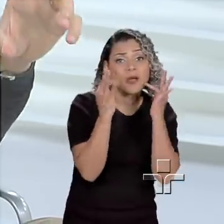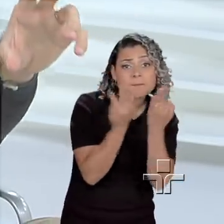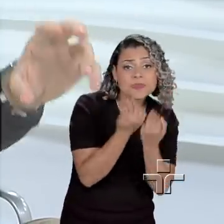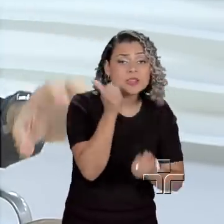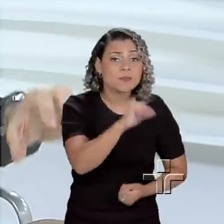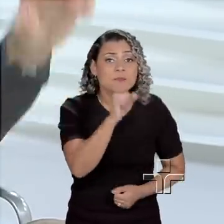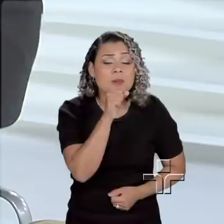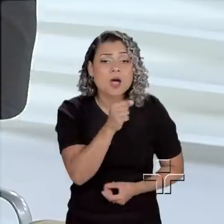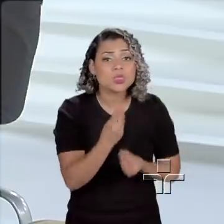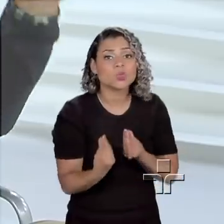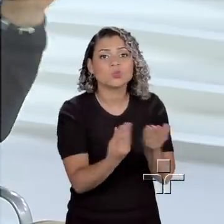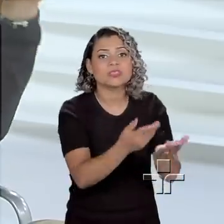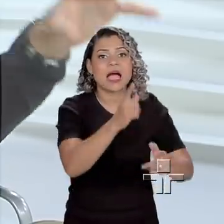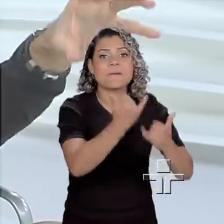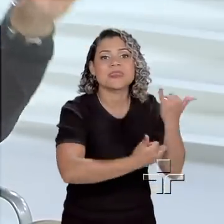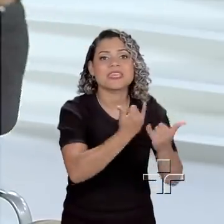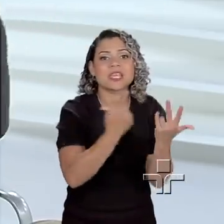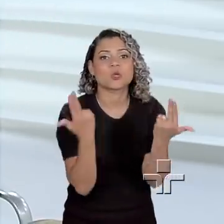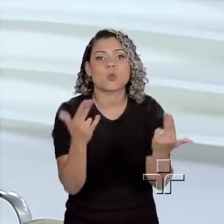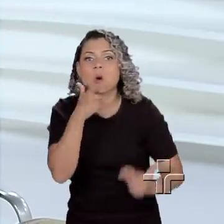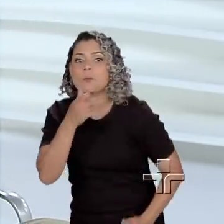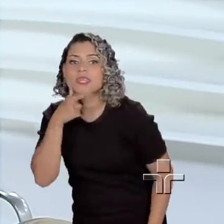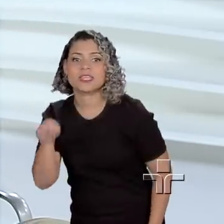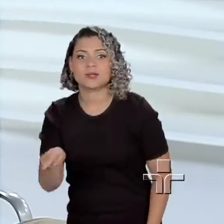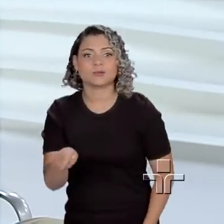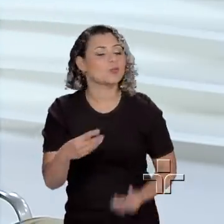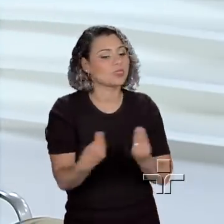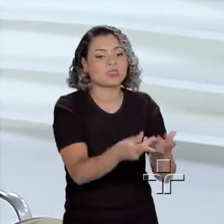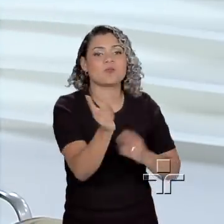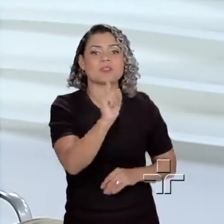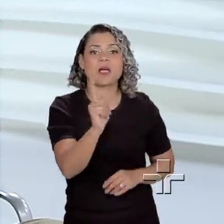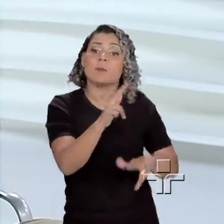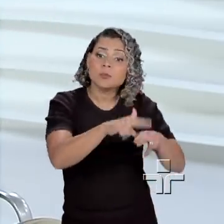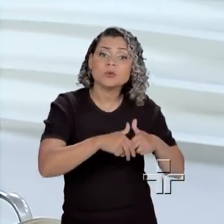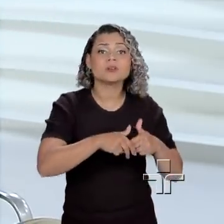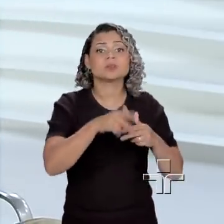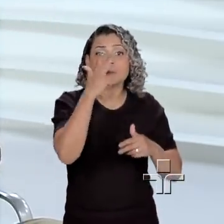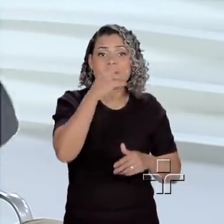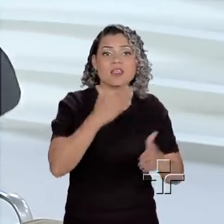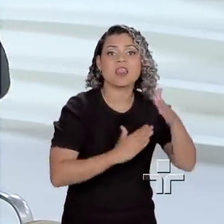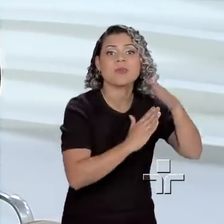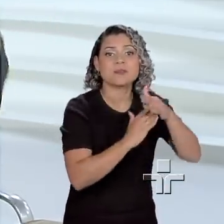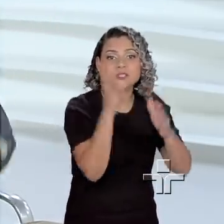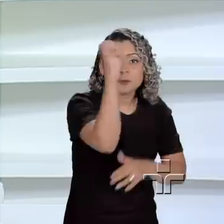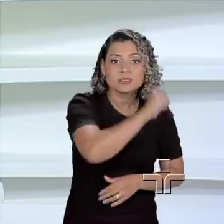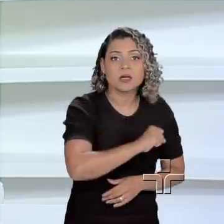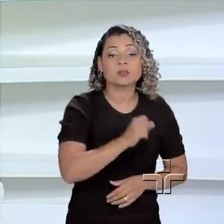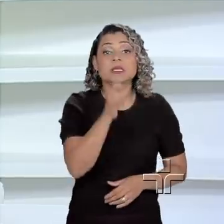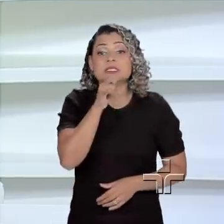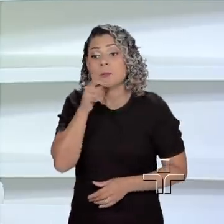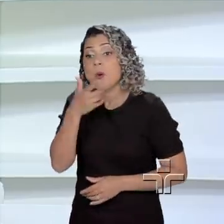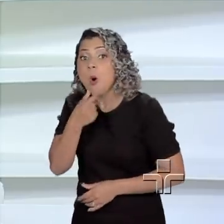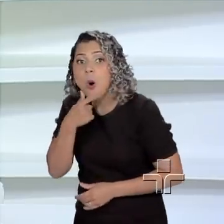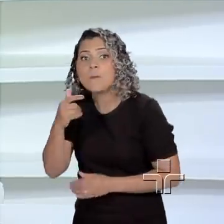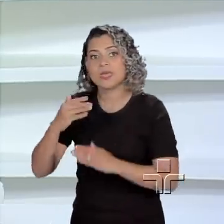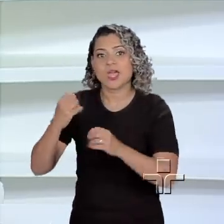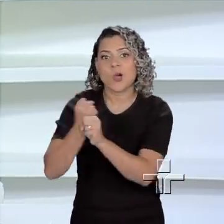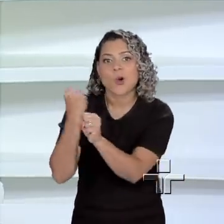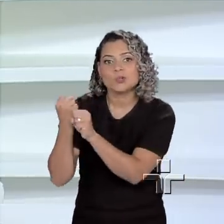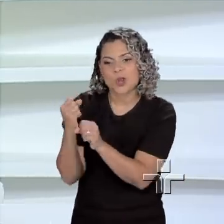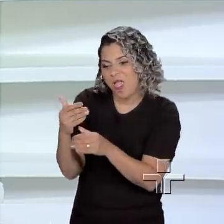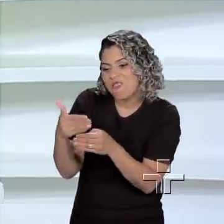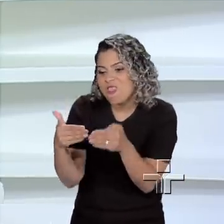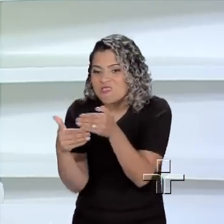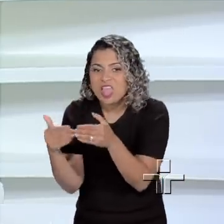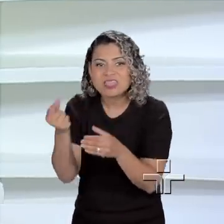filhas aos mesmos brinquedos que os meninos são expostos. O menino brinca de carro, constrói ponte, faz não sei o que lá, faz